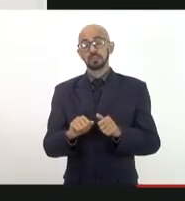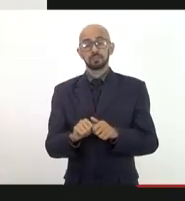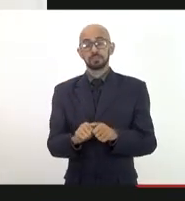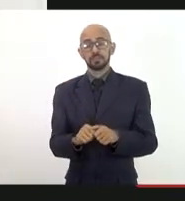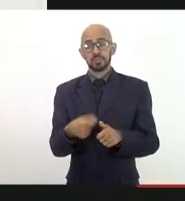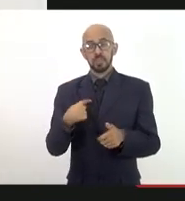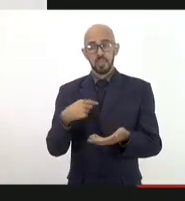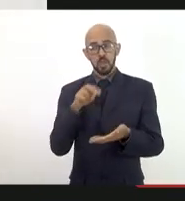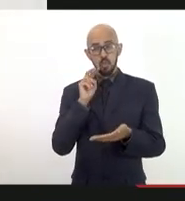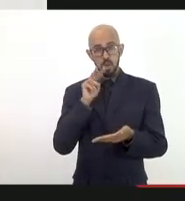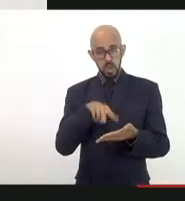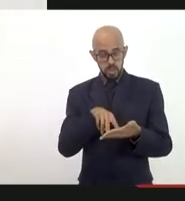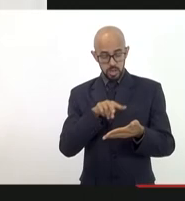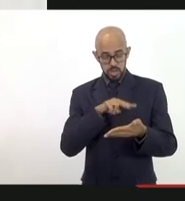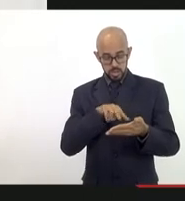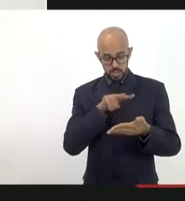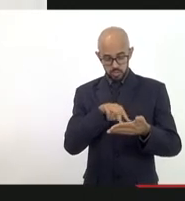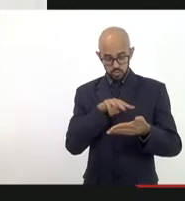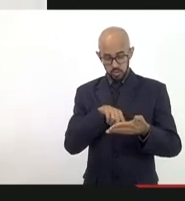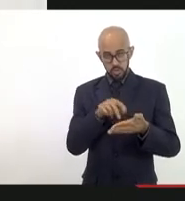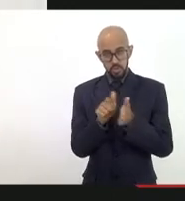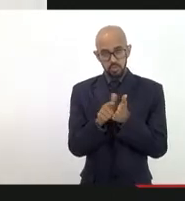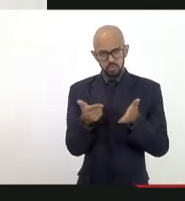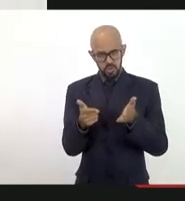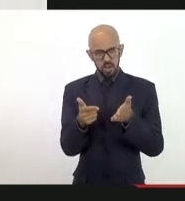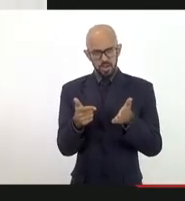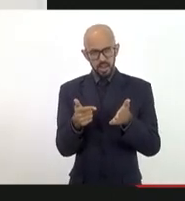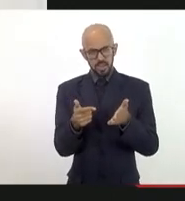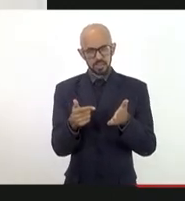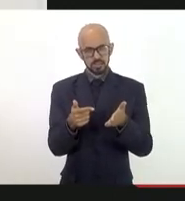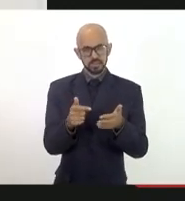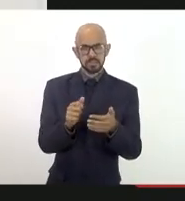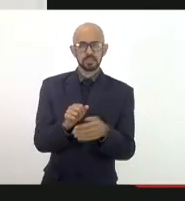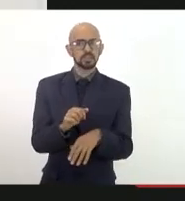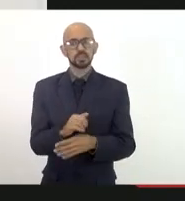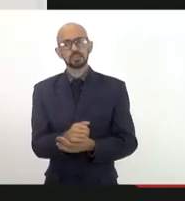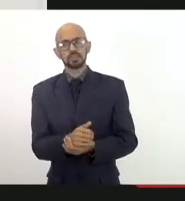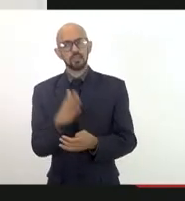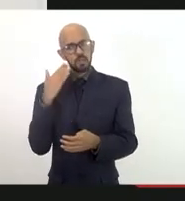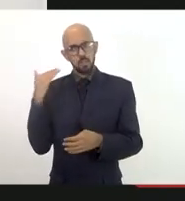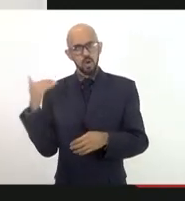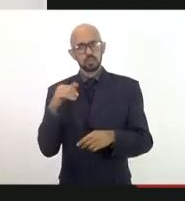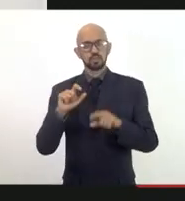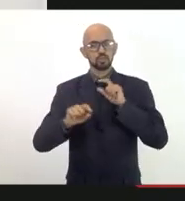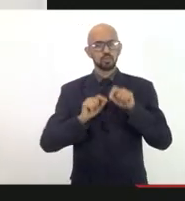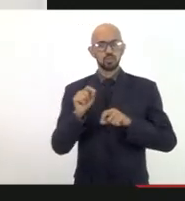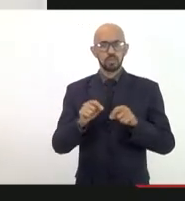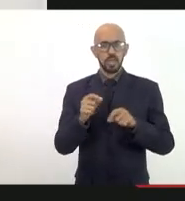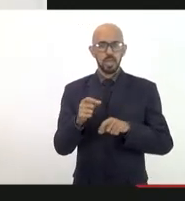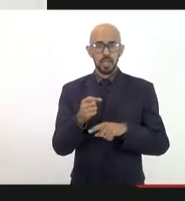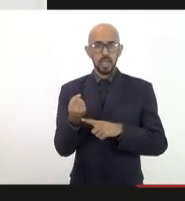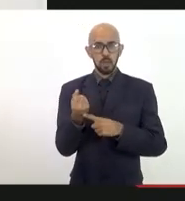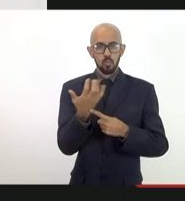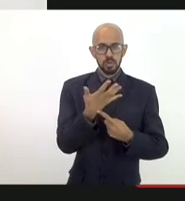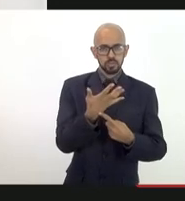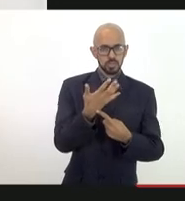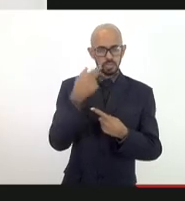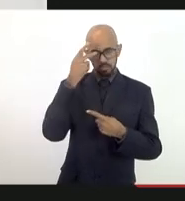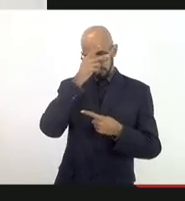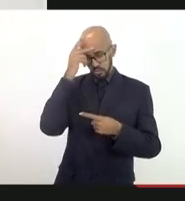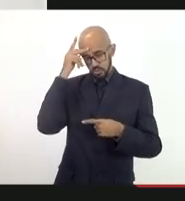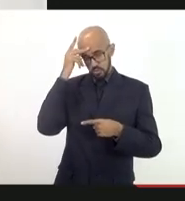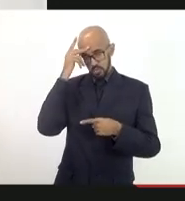eu li matérias, jornais de grande circulação, né, da imprensa nacional, que revelam que o número de pessoas com síndrome respiratória aguda